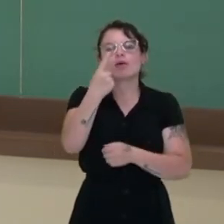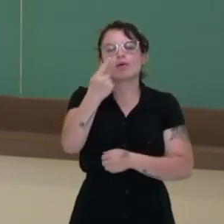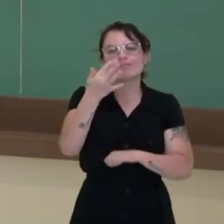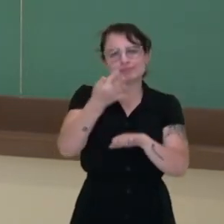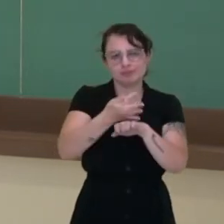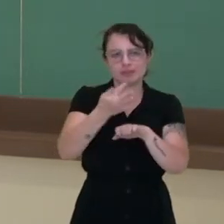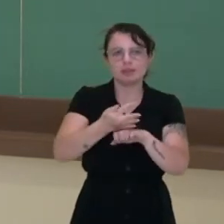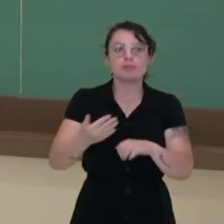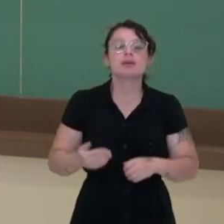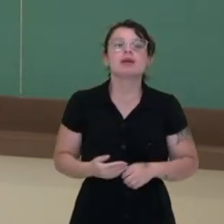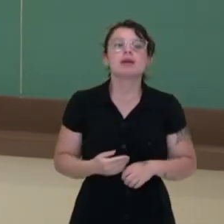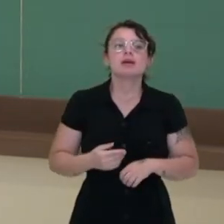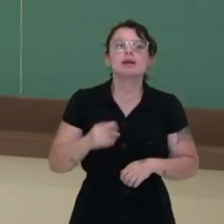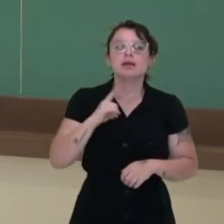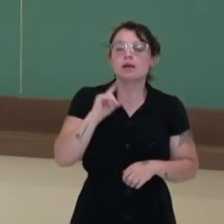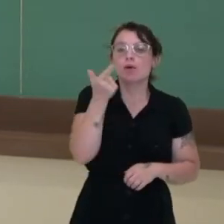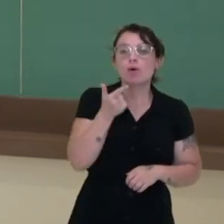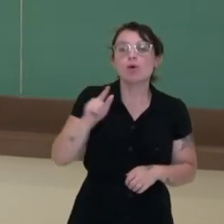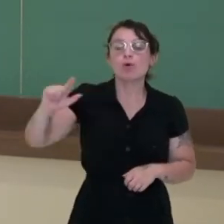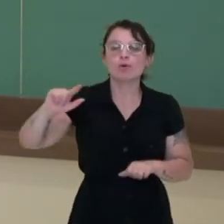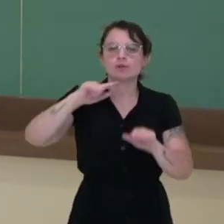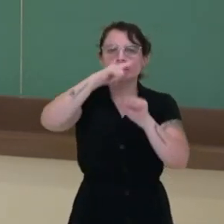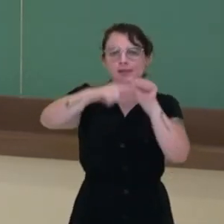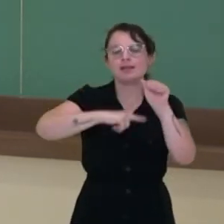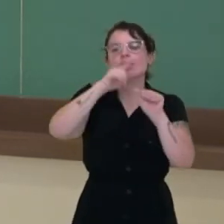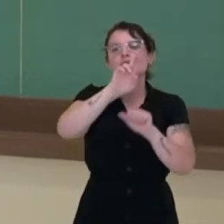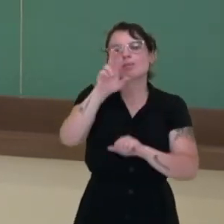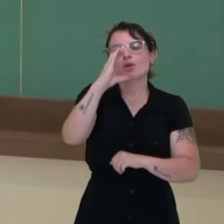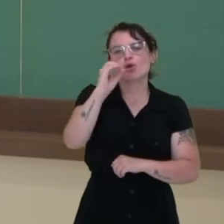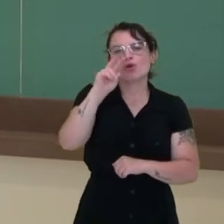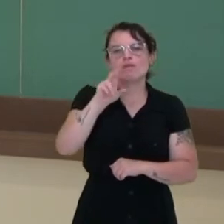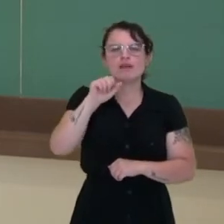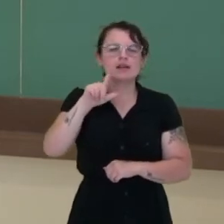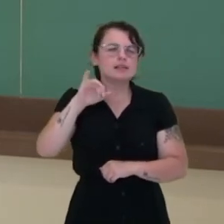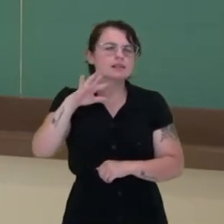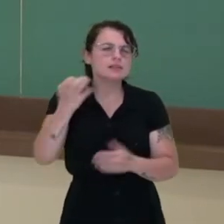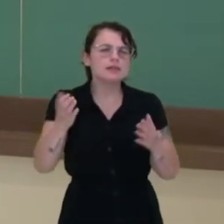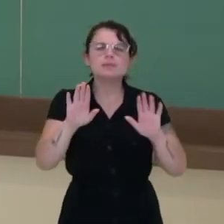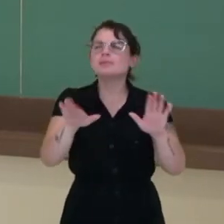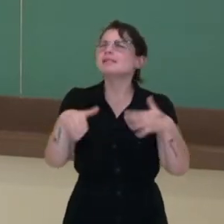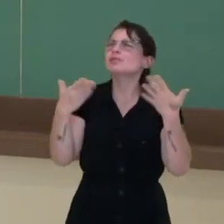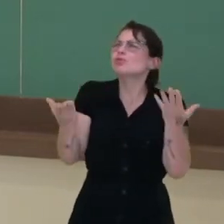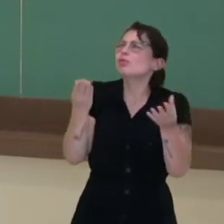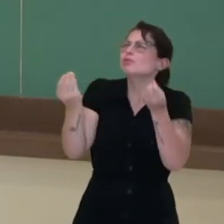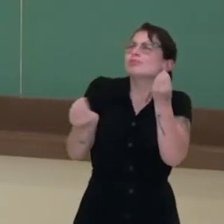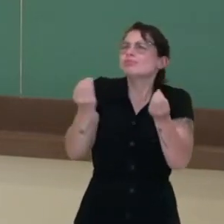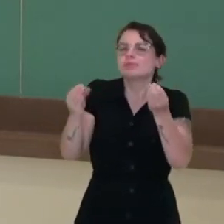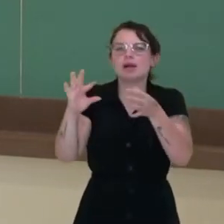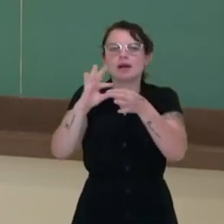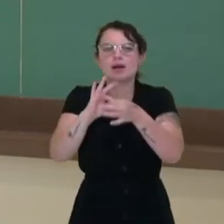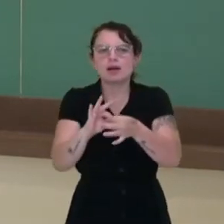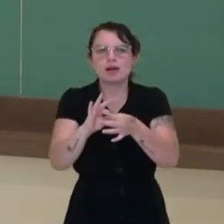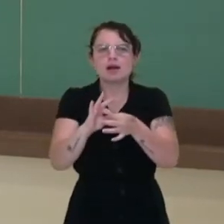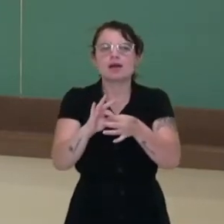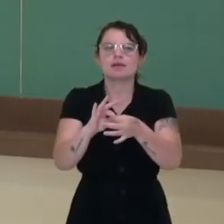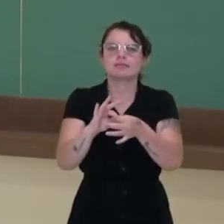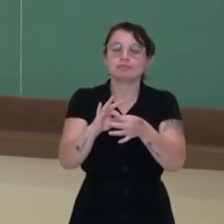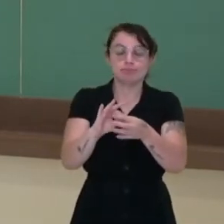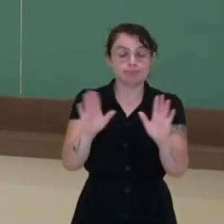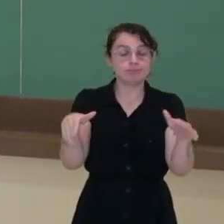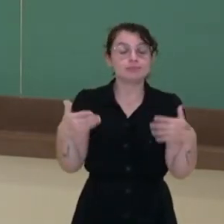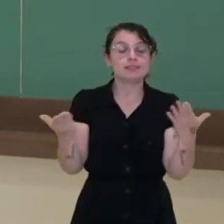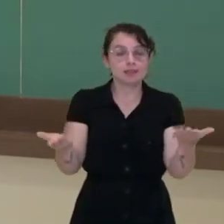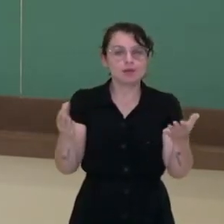outro tipo de interação atômica é a ligação covalente. Professor, como ocorre a ligação covalente, professor? A